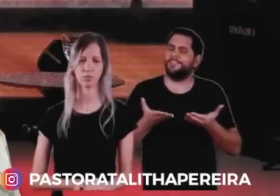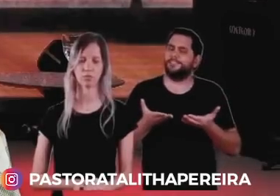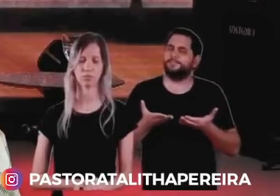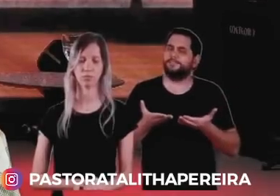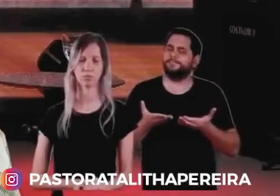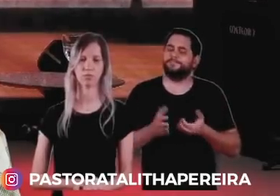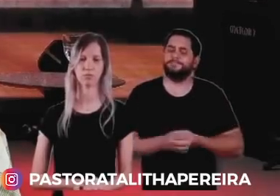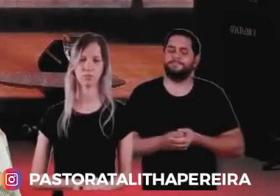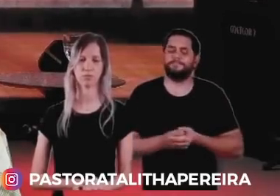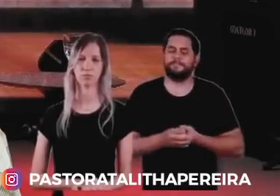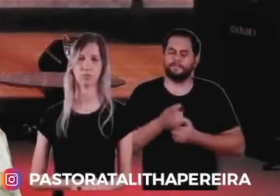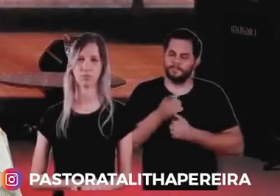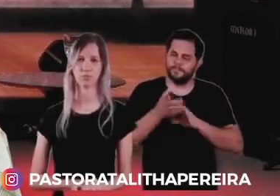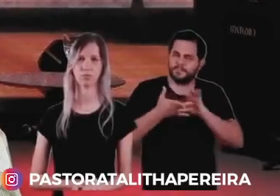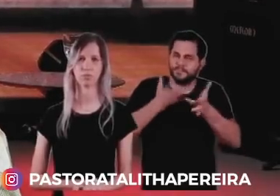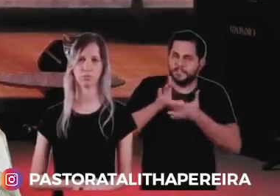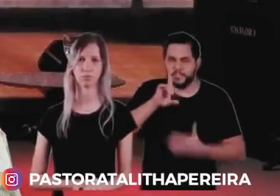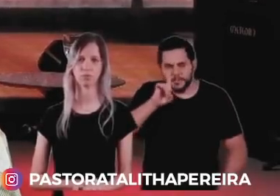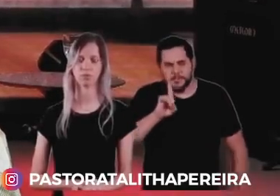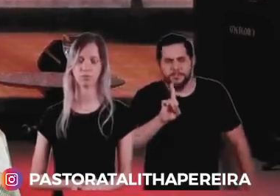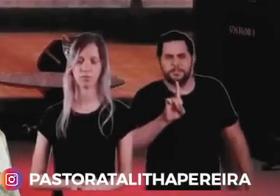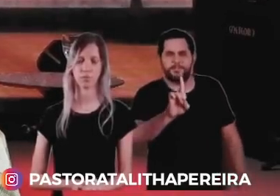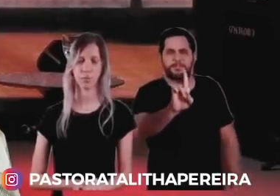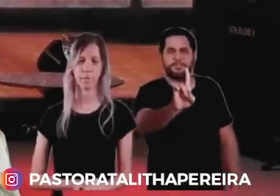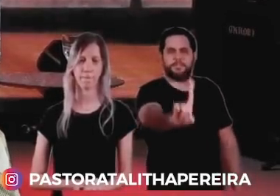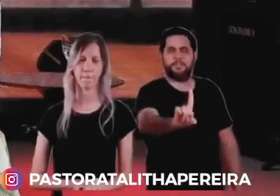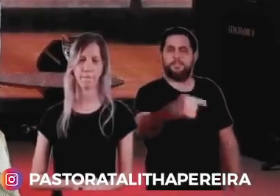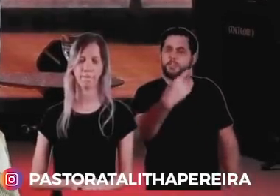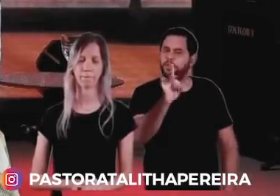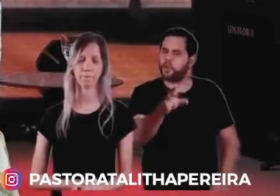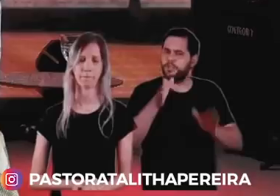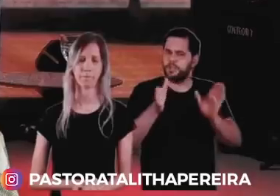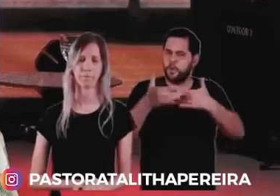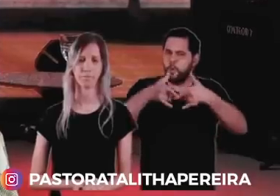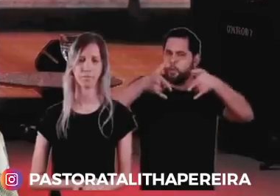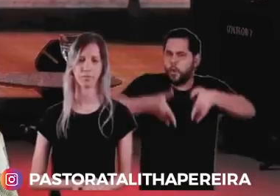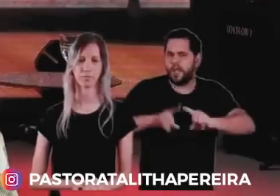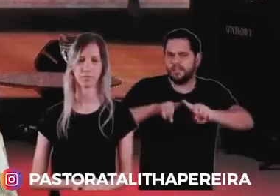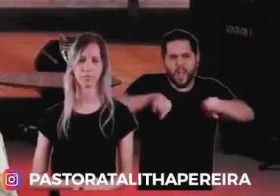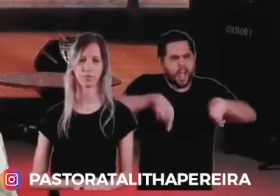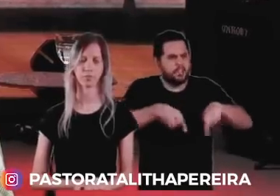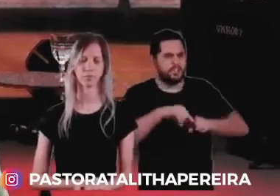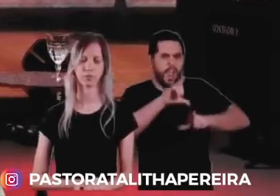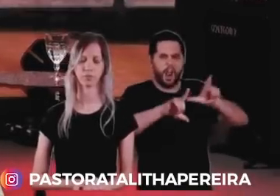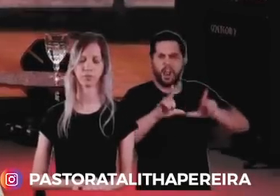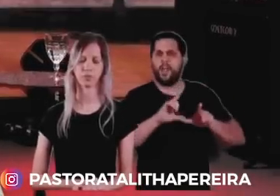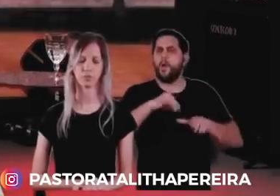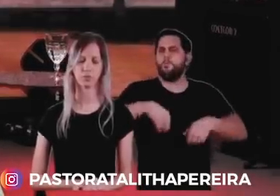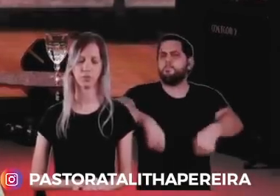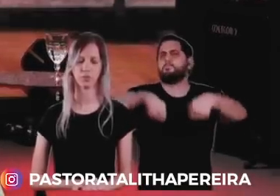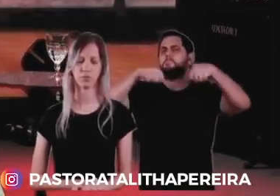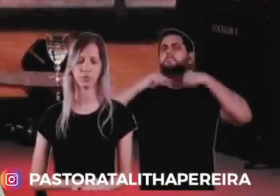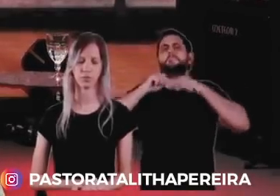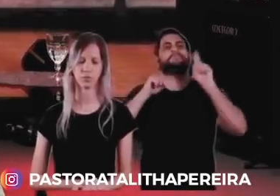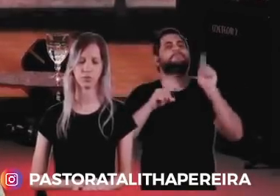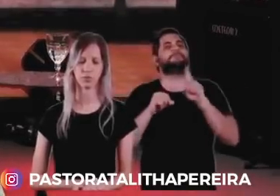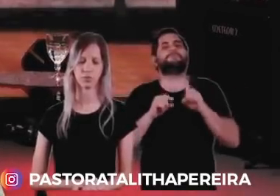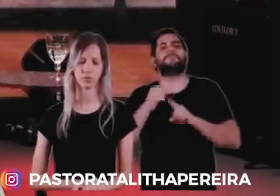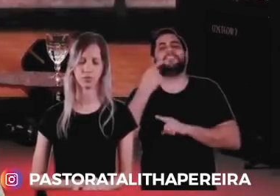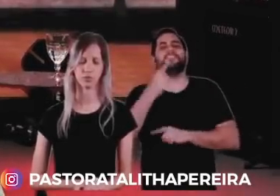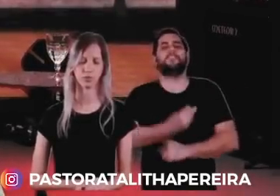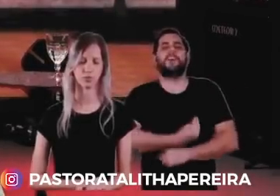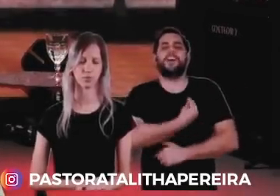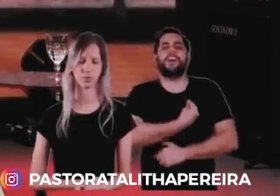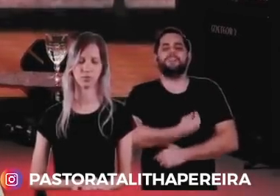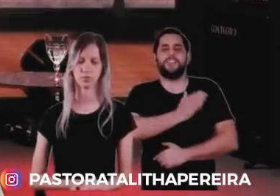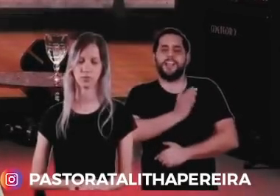uma vez por todas e Ele fazer morada, não só no seu quarto, não só na sua sala, não só debaixo dos seus lençóis, mas fazer morada no